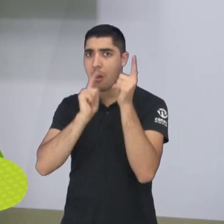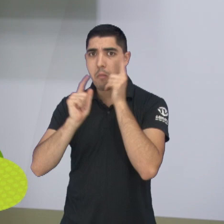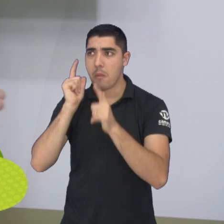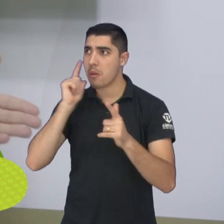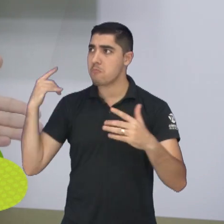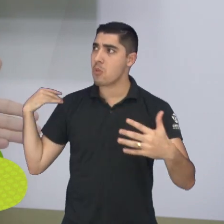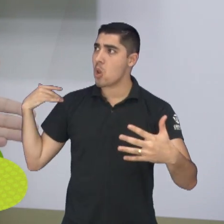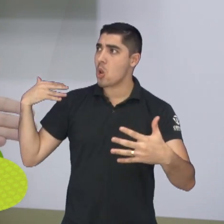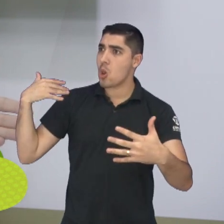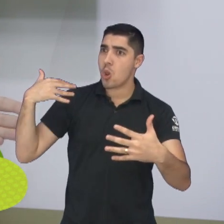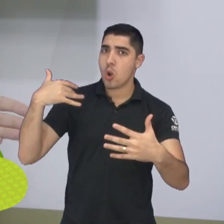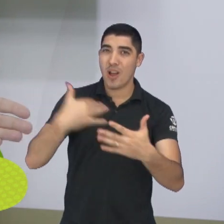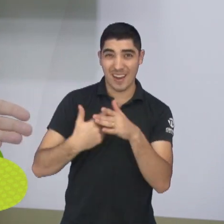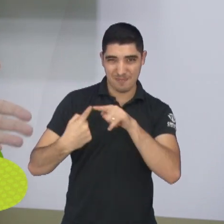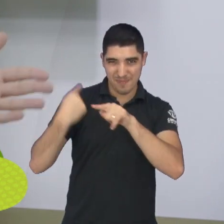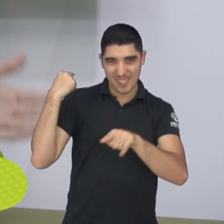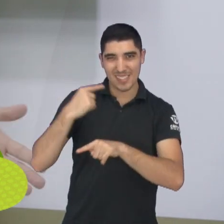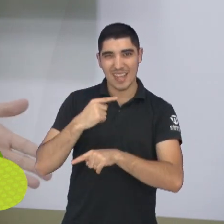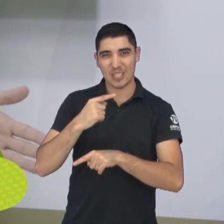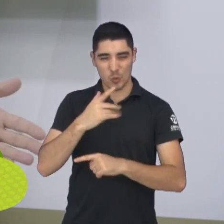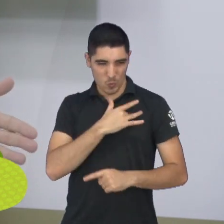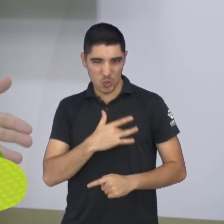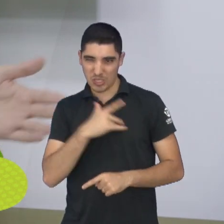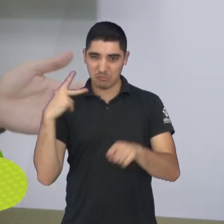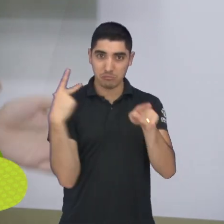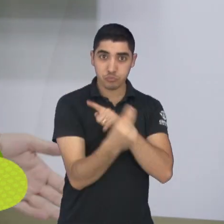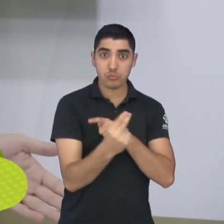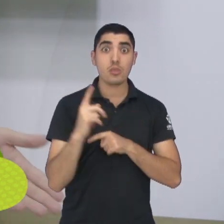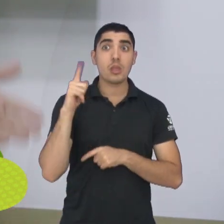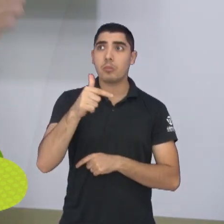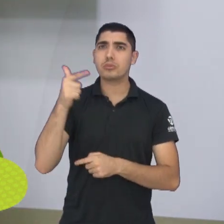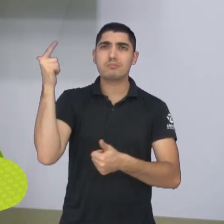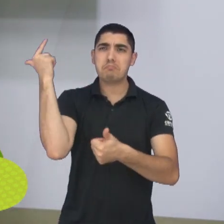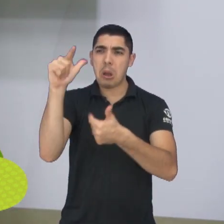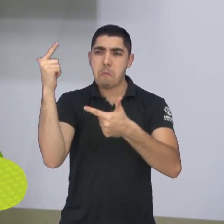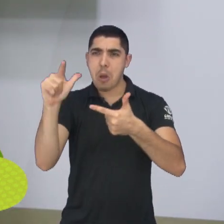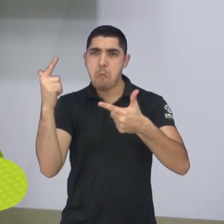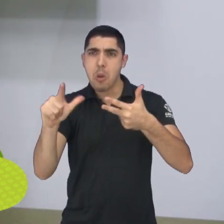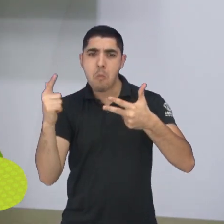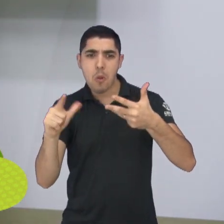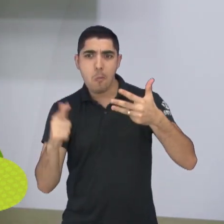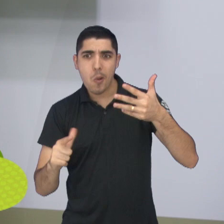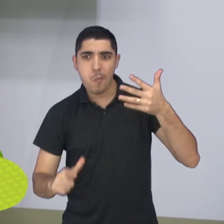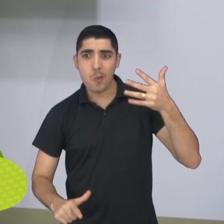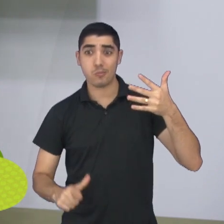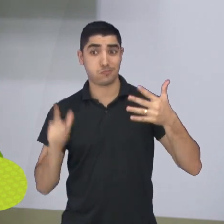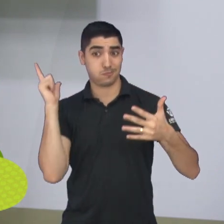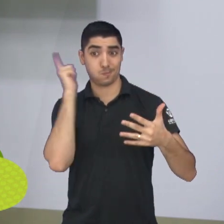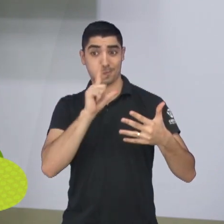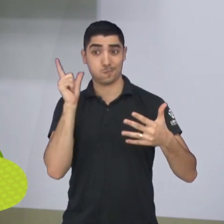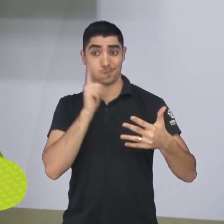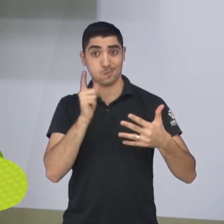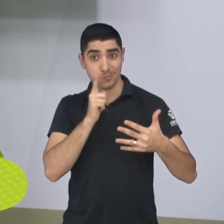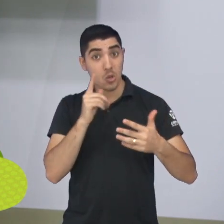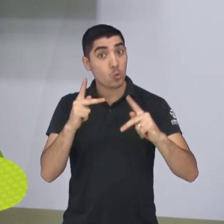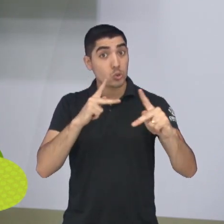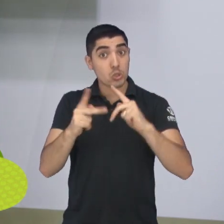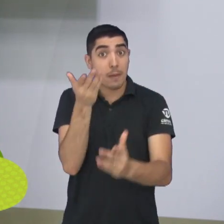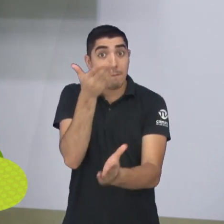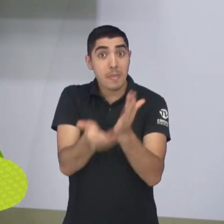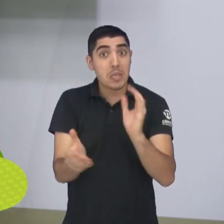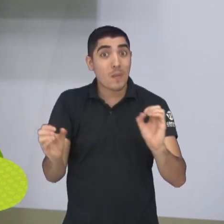vitória nessa Supercopa do Brasil, aí vencendo o Cruzeiro, foi eliminado do Paulista, venceu a Supercopa do Brasil e aí desde então não perdeu. Então o São